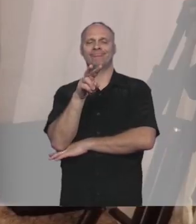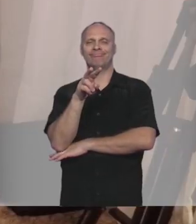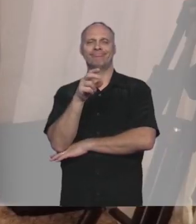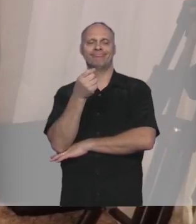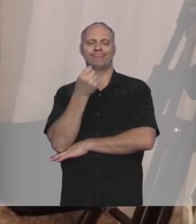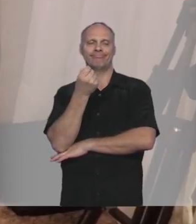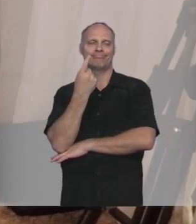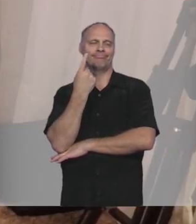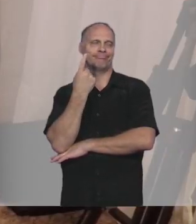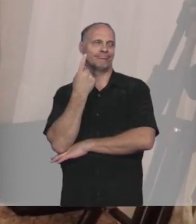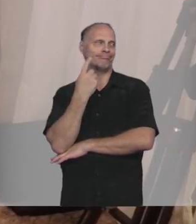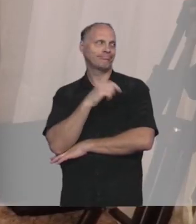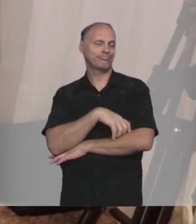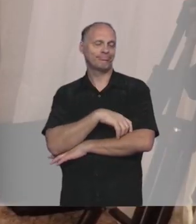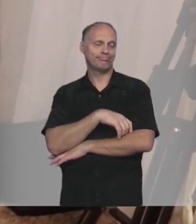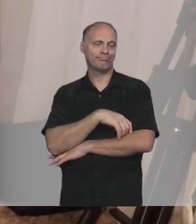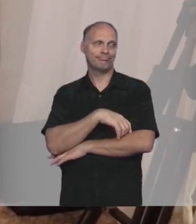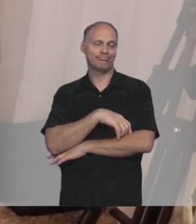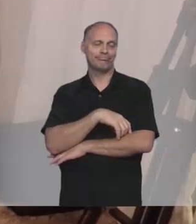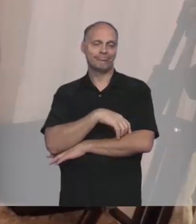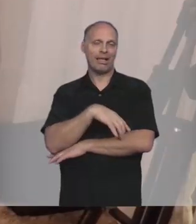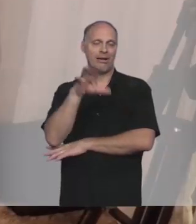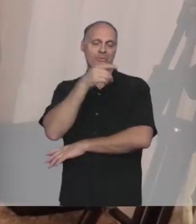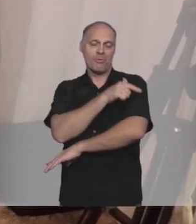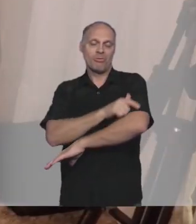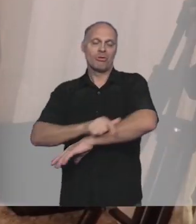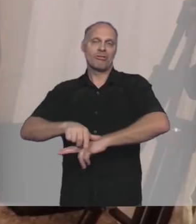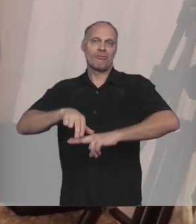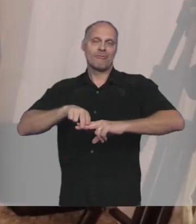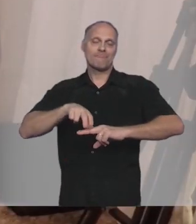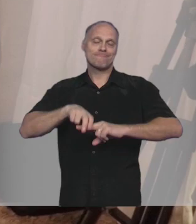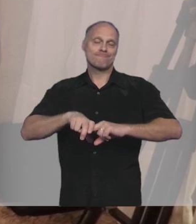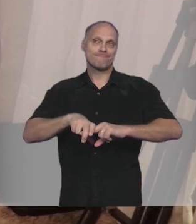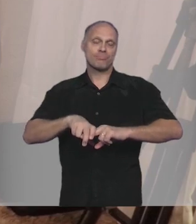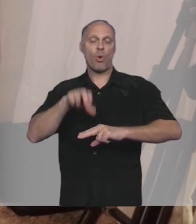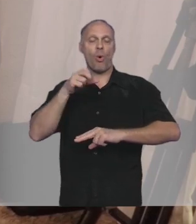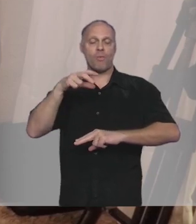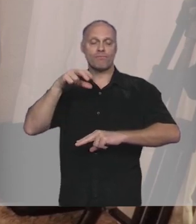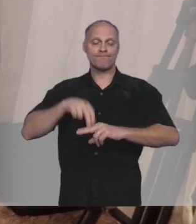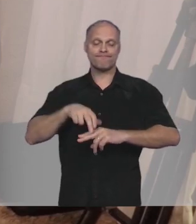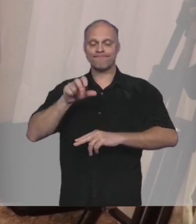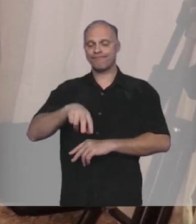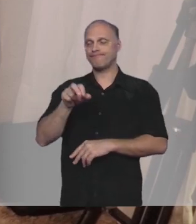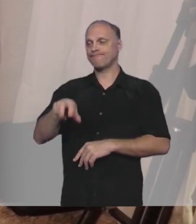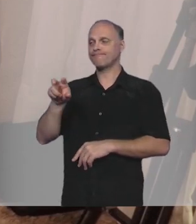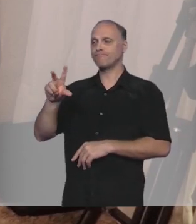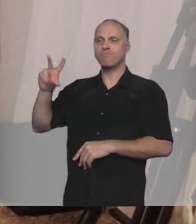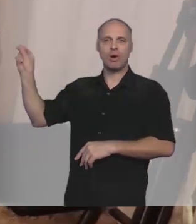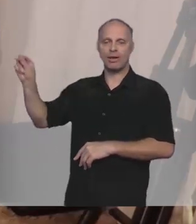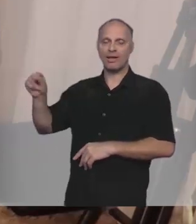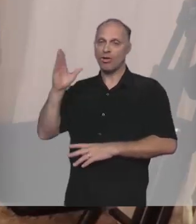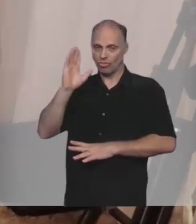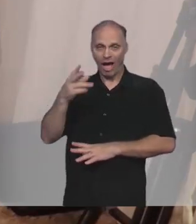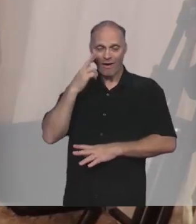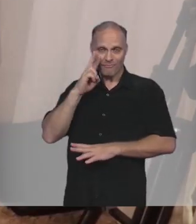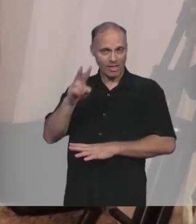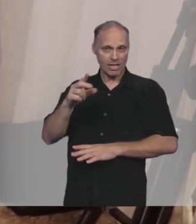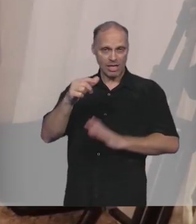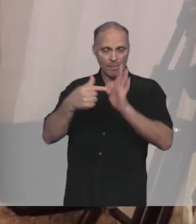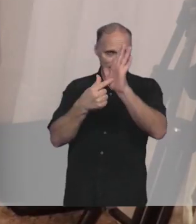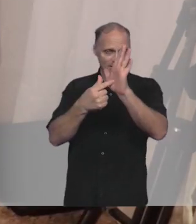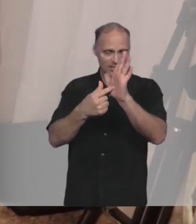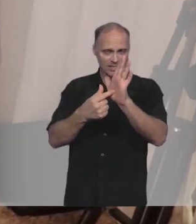Talvez ele fica por educação, talvez ele se levante para ir embora, mas e já vi muita gente se levantar